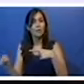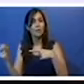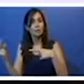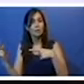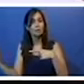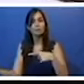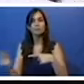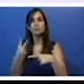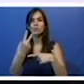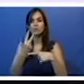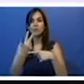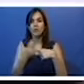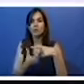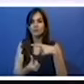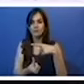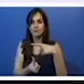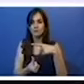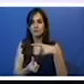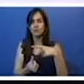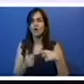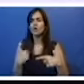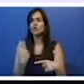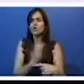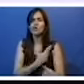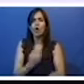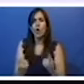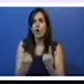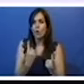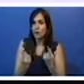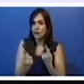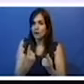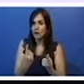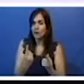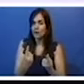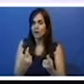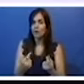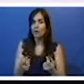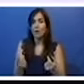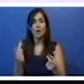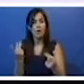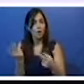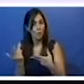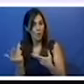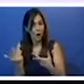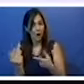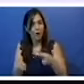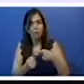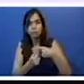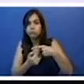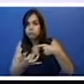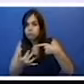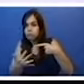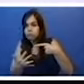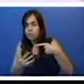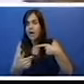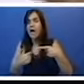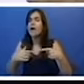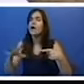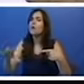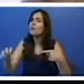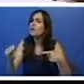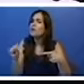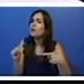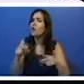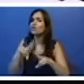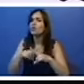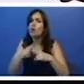dois sextos quando comparamos frações com mesmo denominador quer dizer eu peguei um